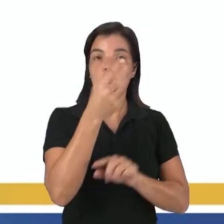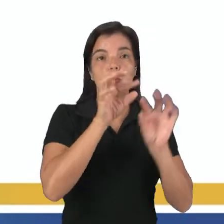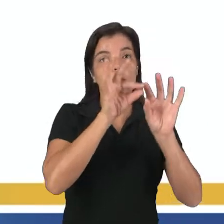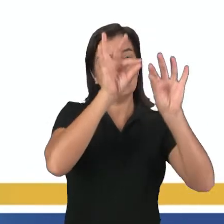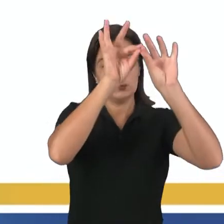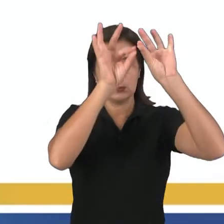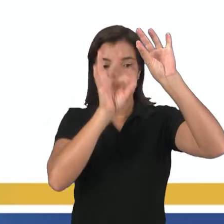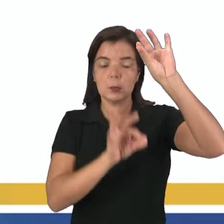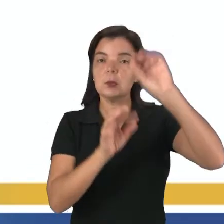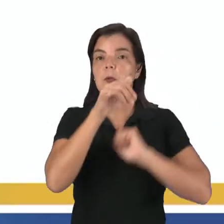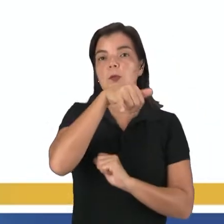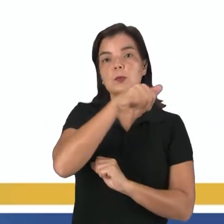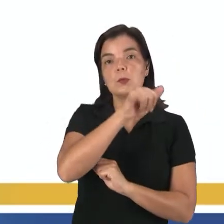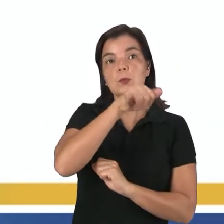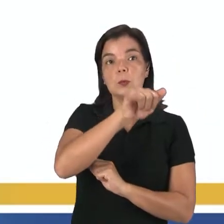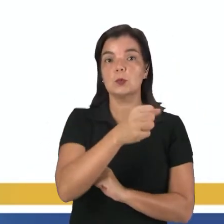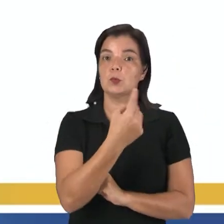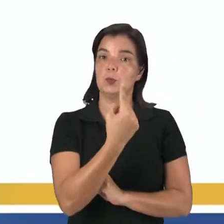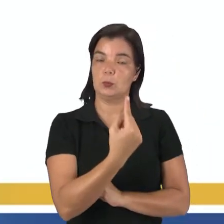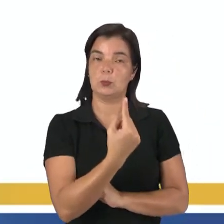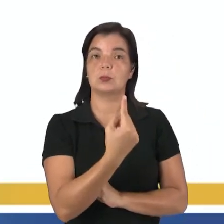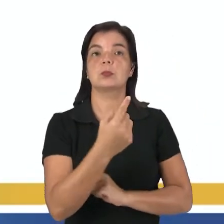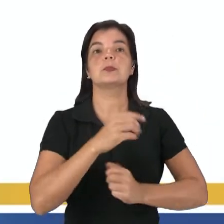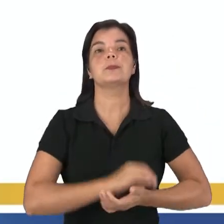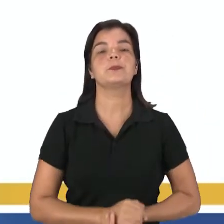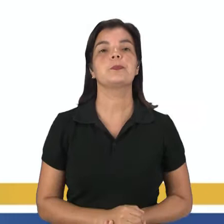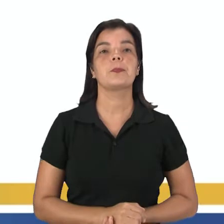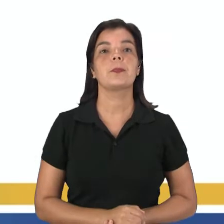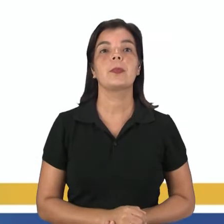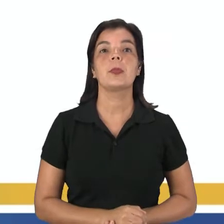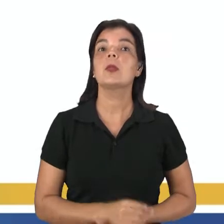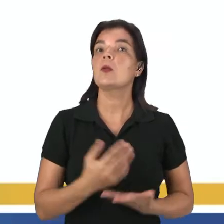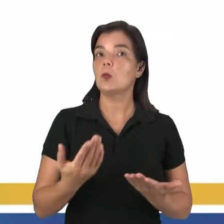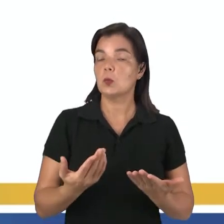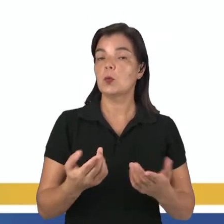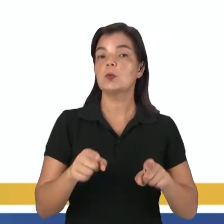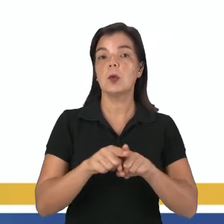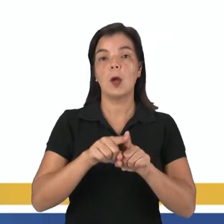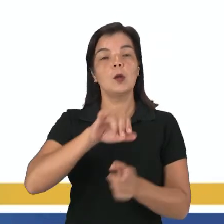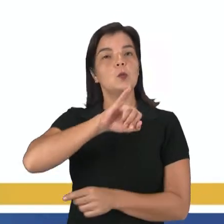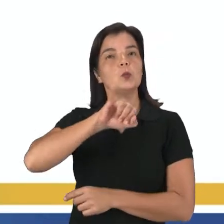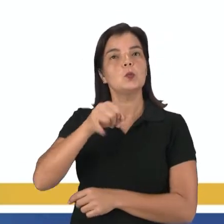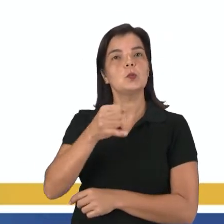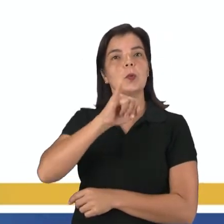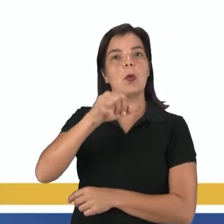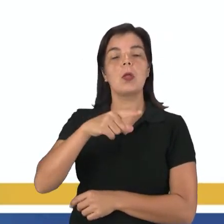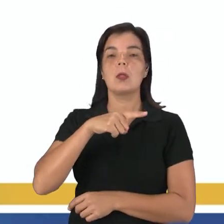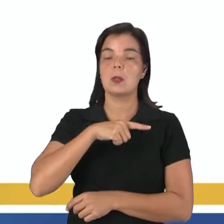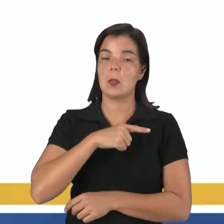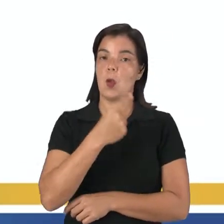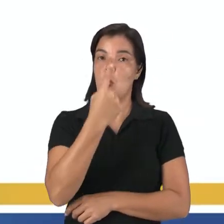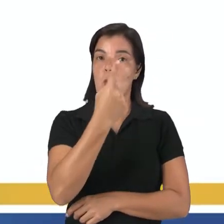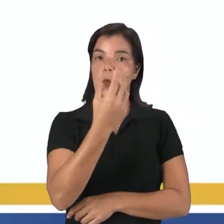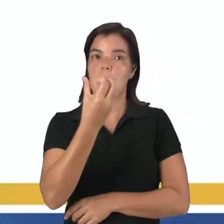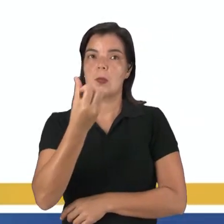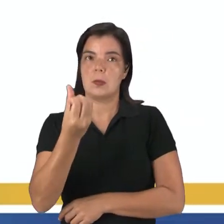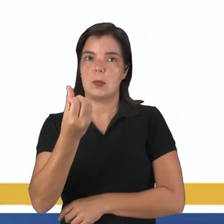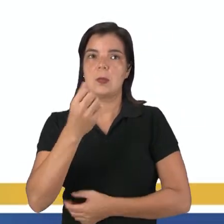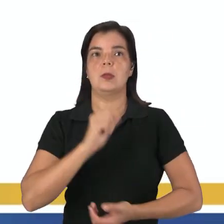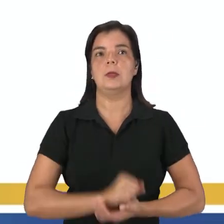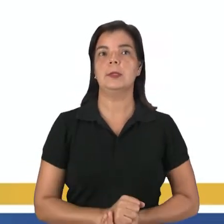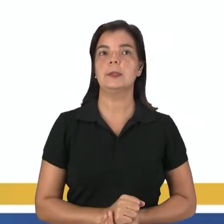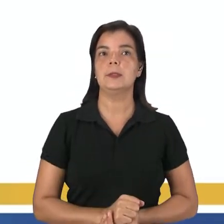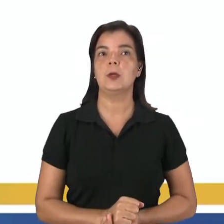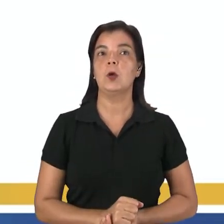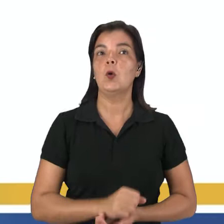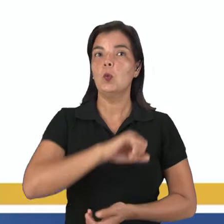eixo X e um seria a coordenada e no eixo Y né deixe ponto e o ponto j teria e coordenadas